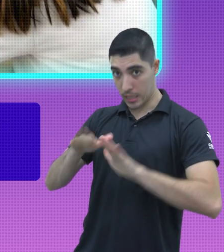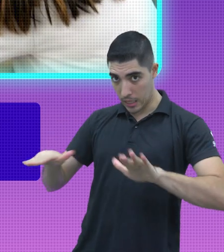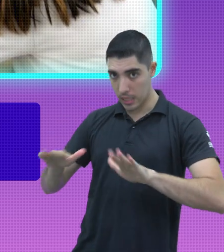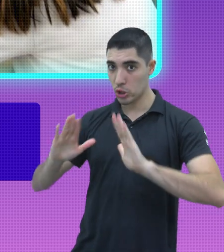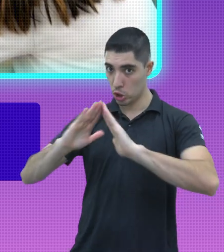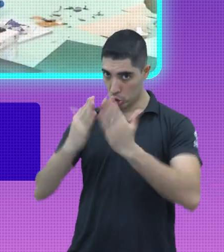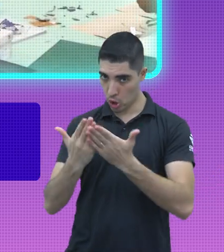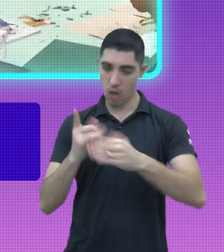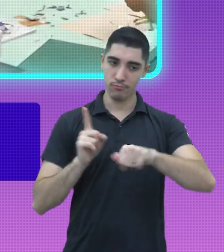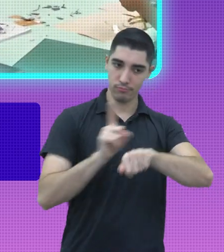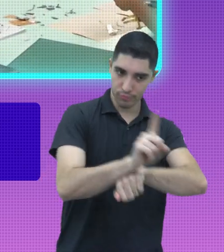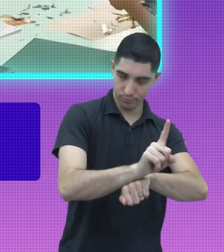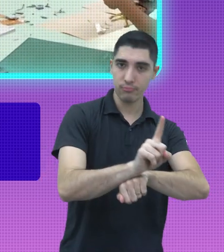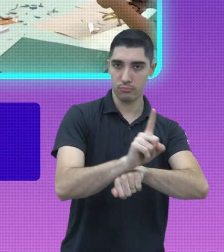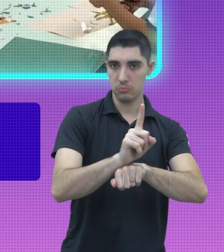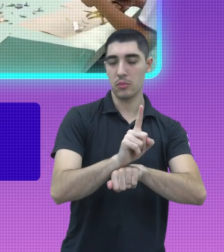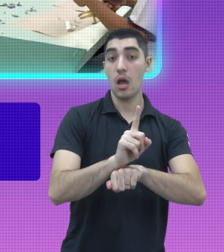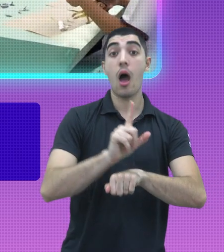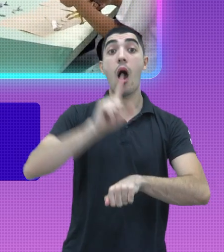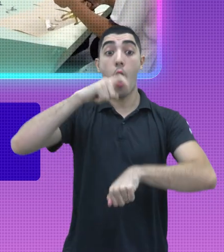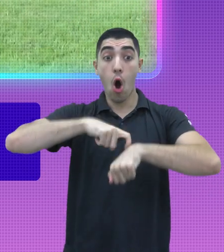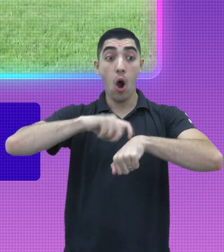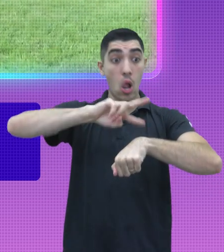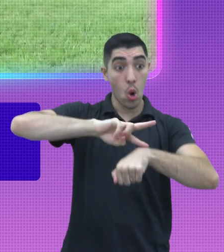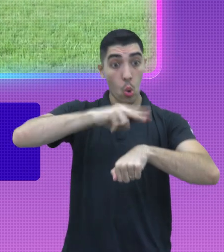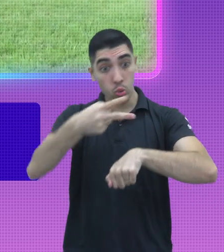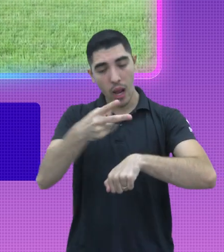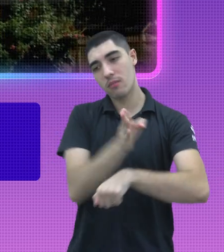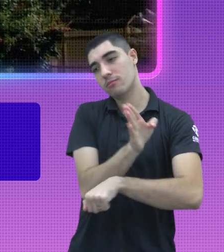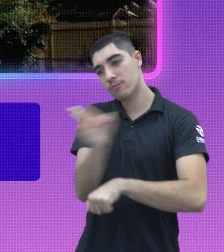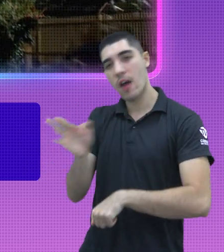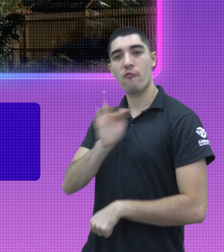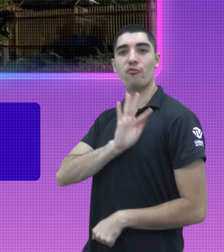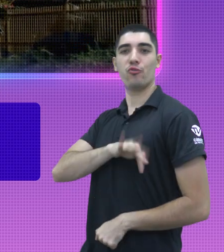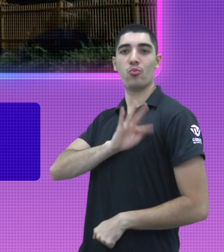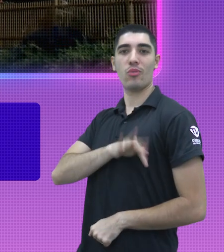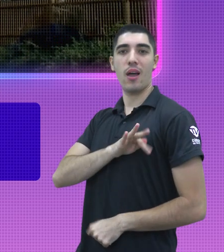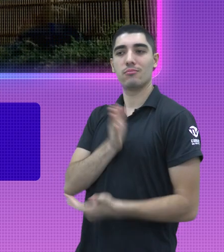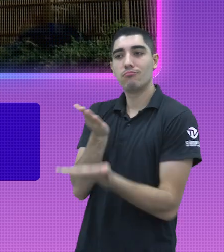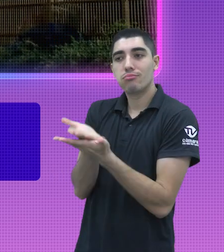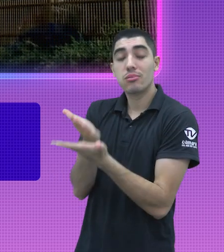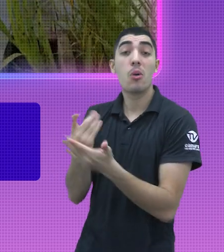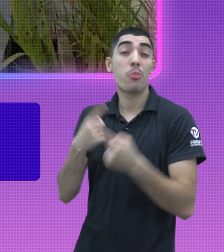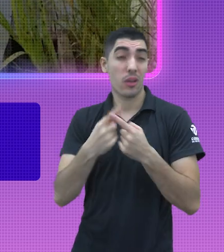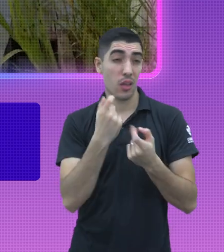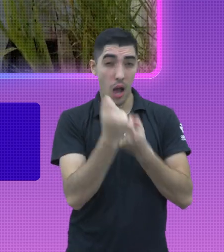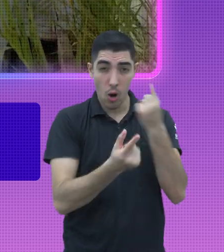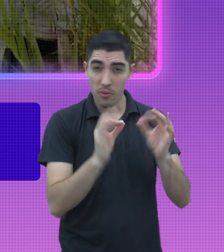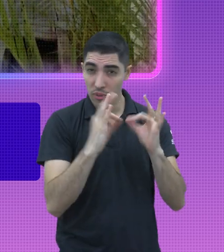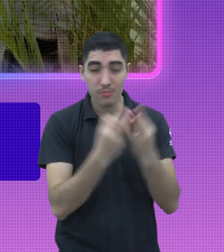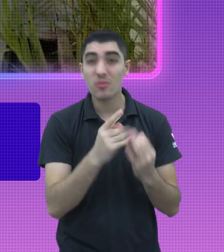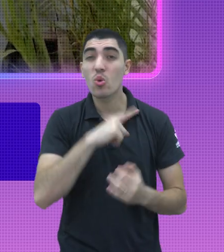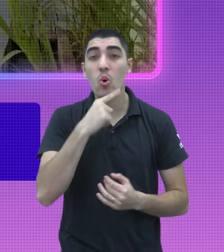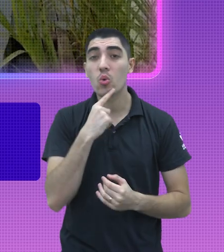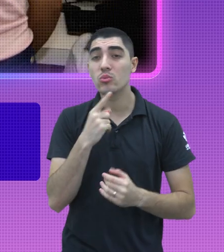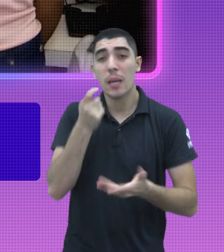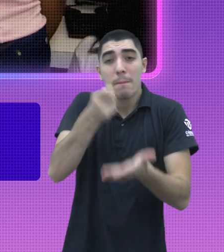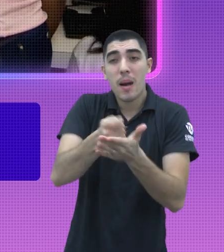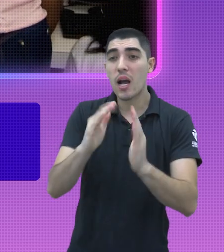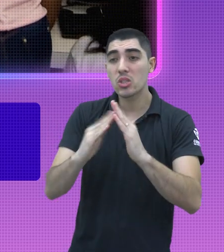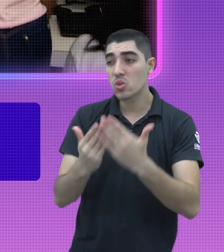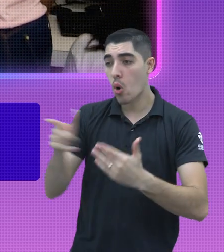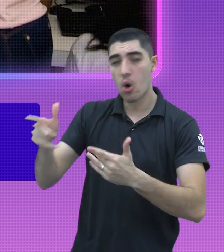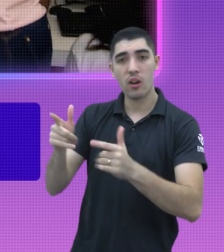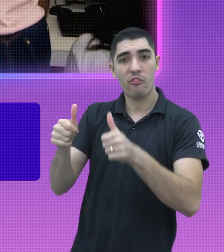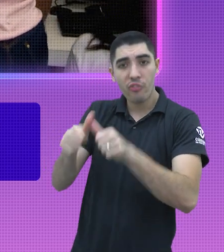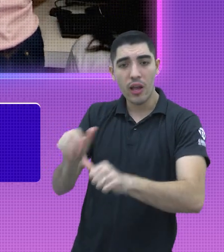escolar, porque nem toda família tem condição de colocar os filhos numa escola de tempo integral. E, pensando numa